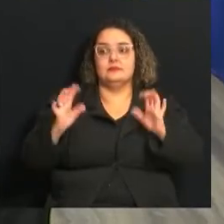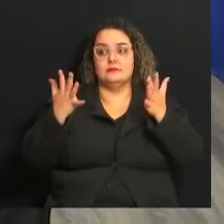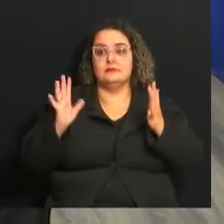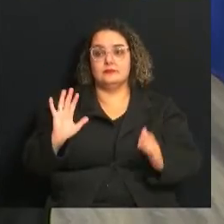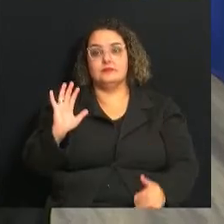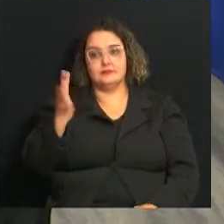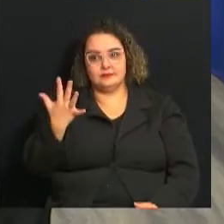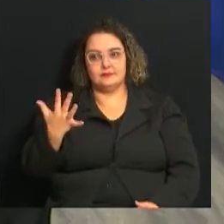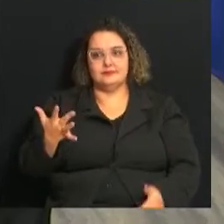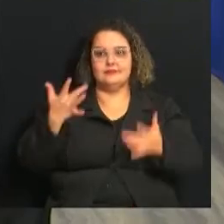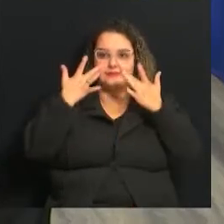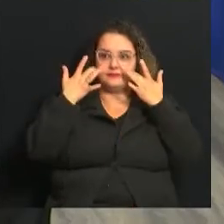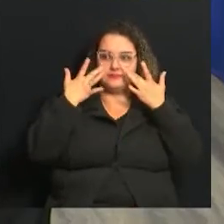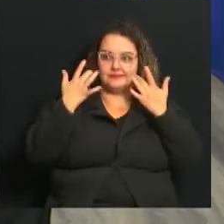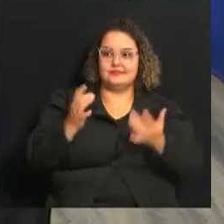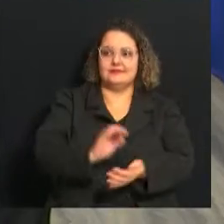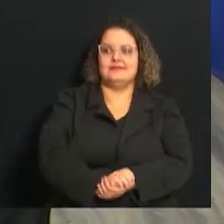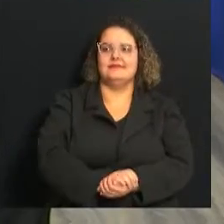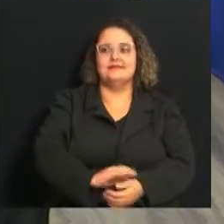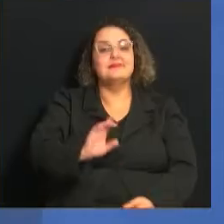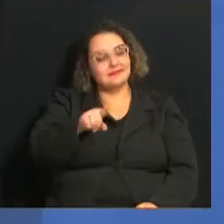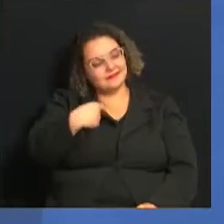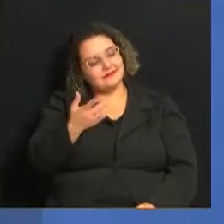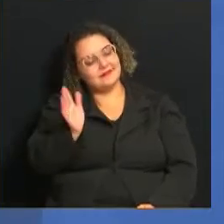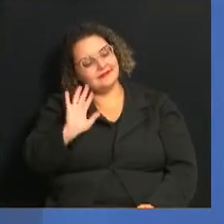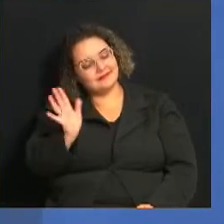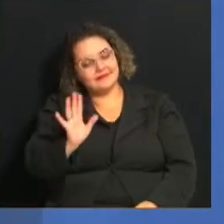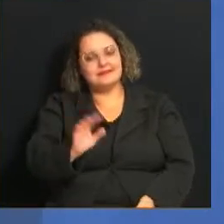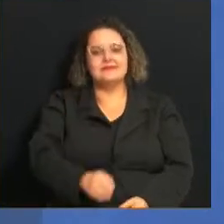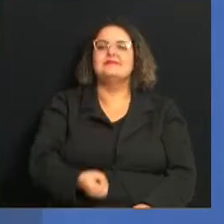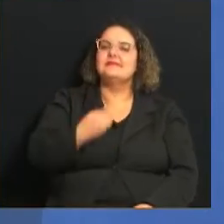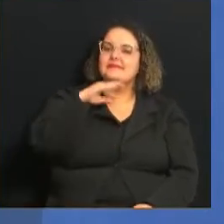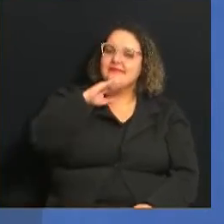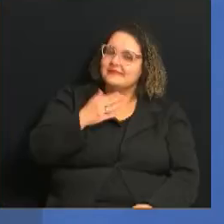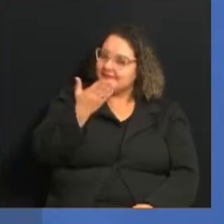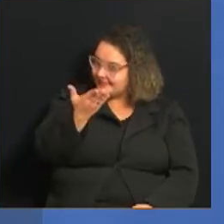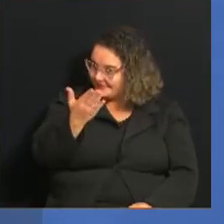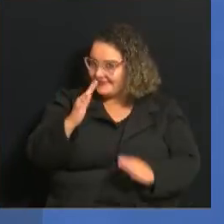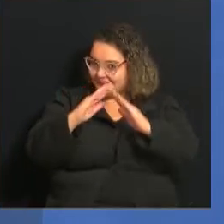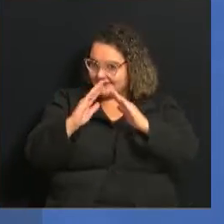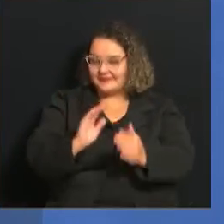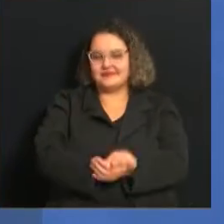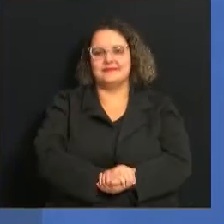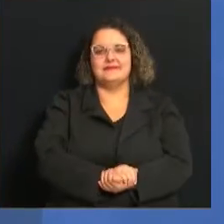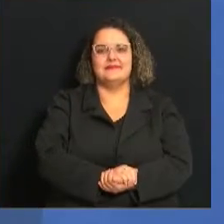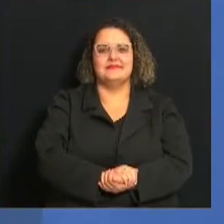no Teatro Bento Quirino. Até mais e uma boa tarde para vocês de casa.